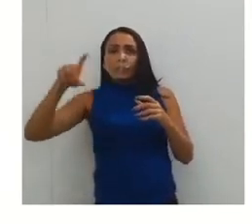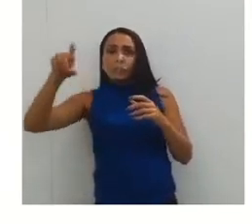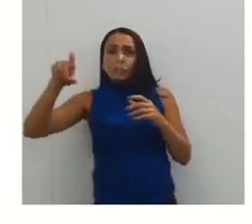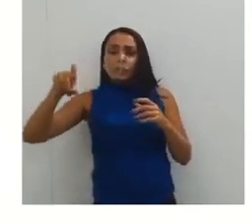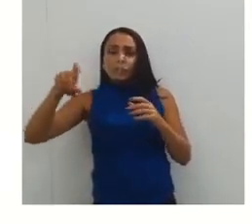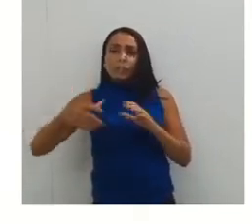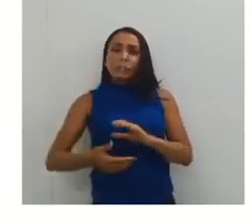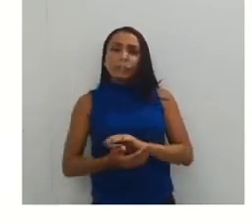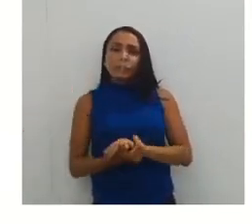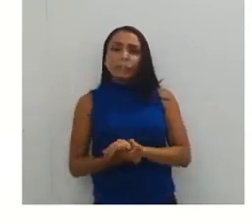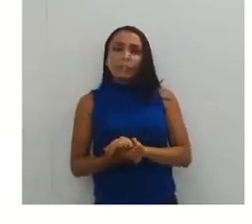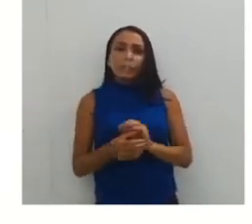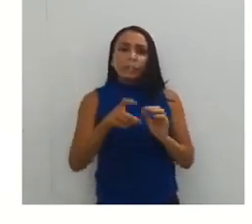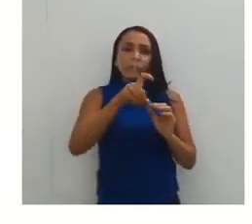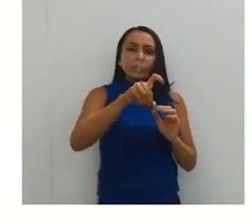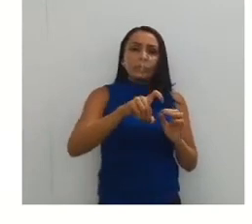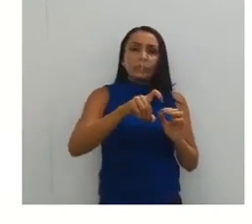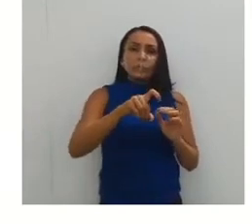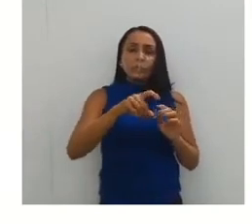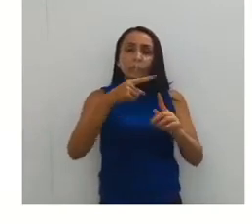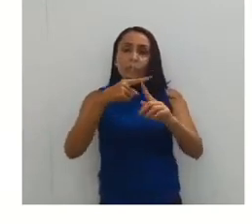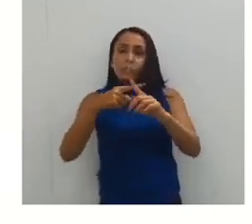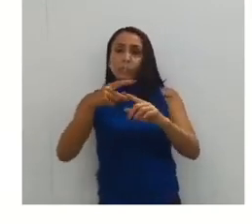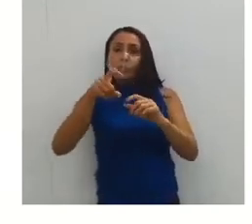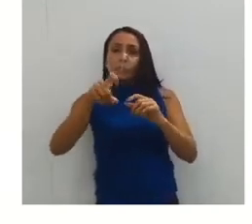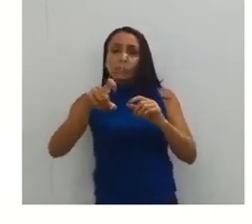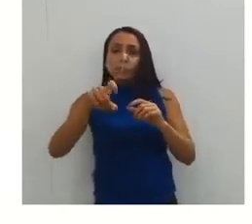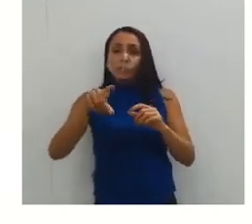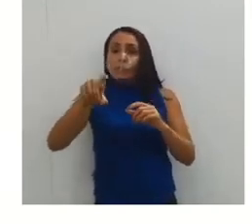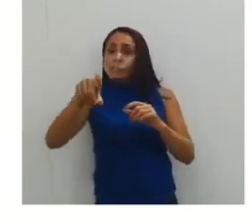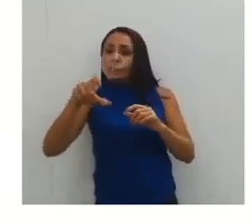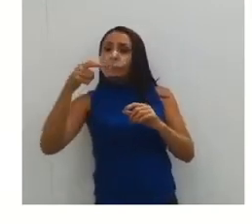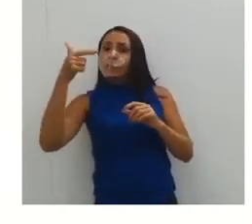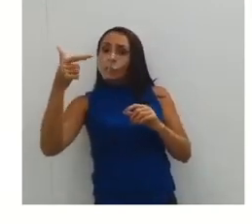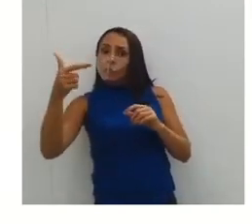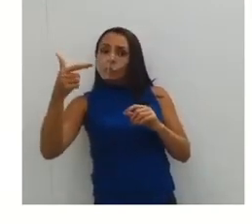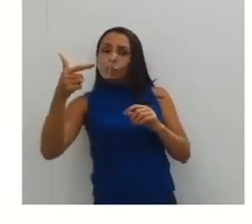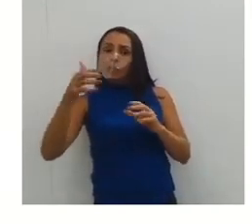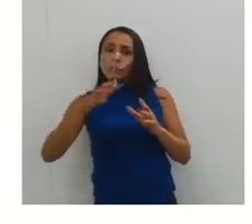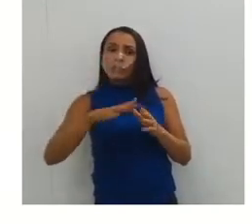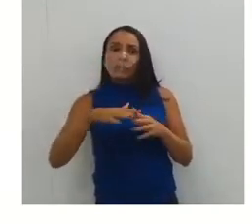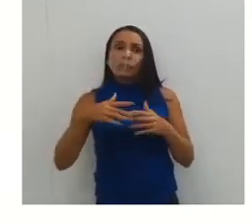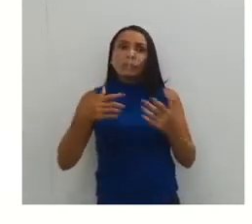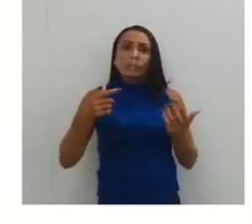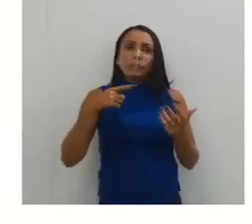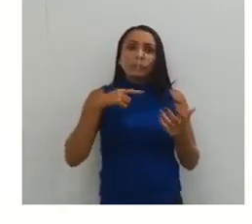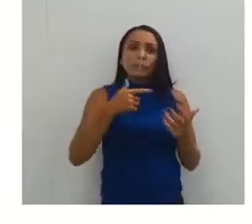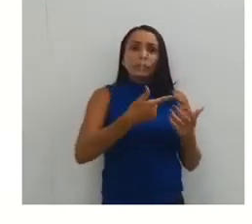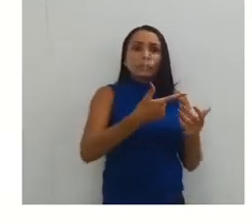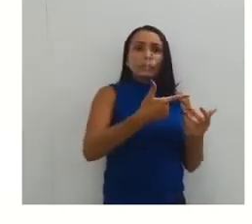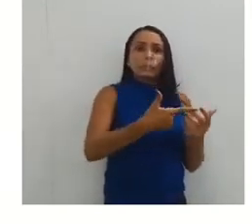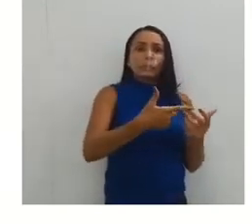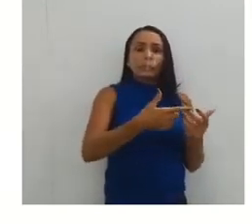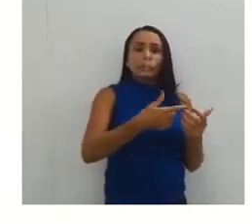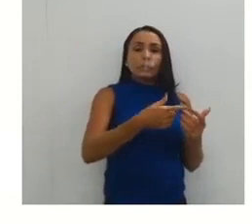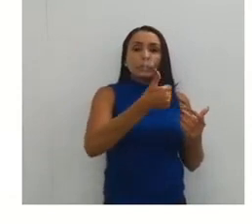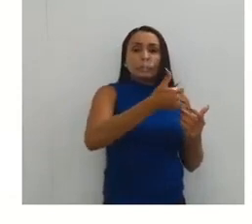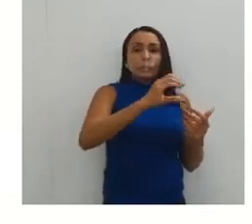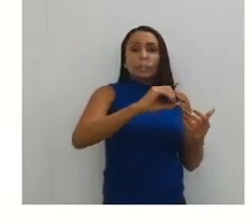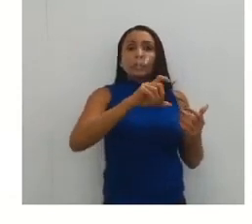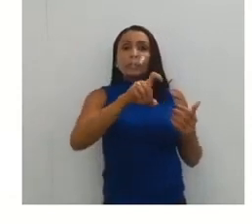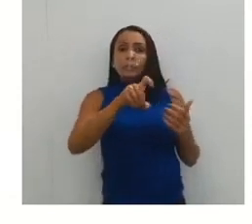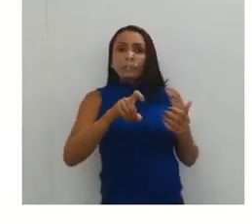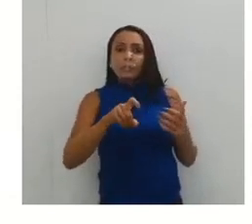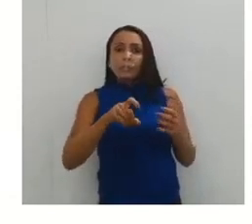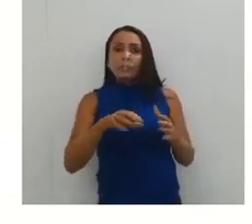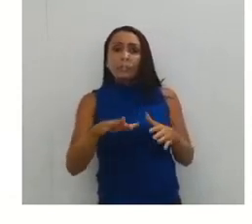quê? X vezes x, x ao quadrado. Se eu tenho o 10x no retângulozinho, quem vai ser o x e